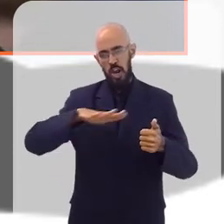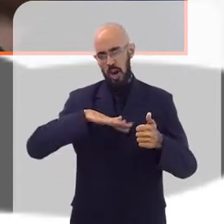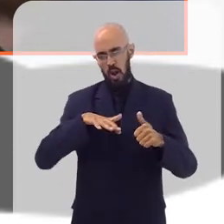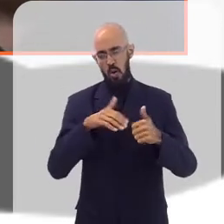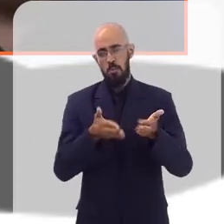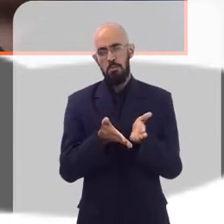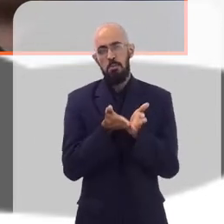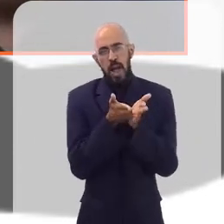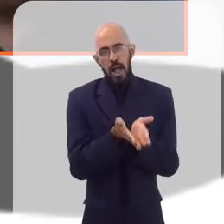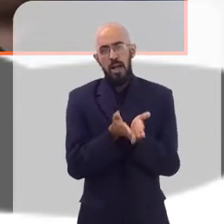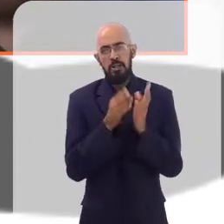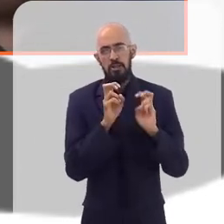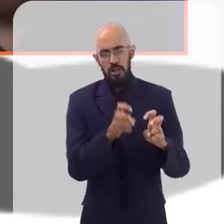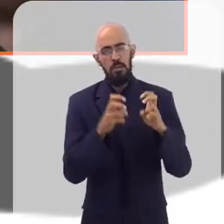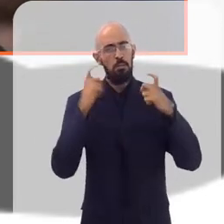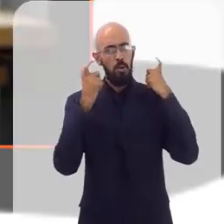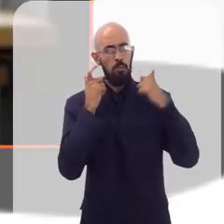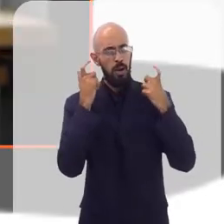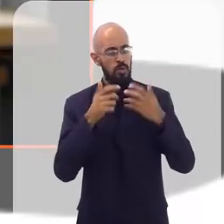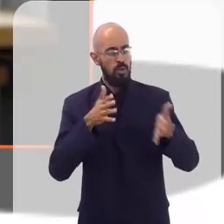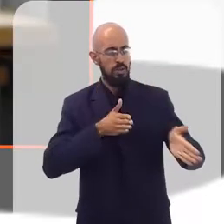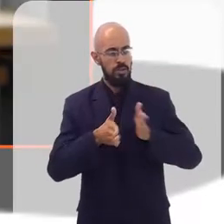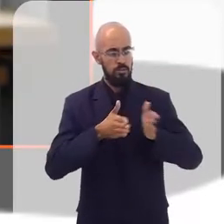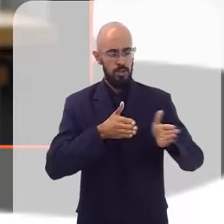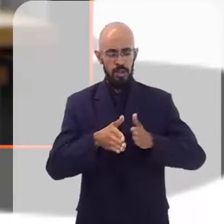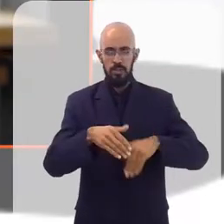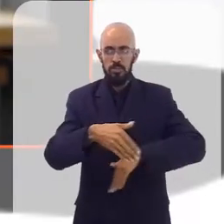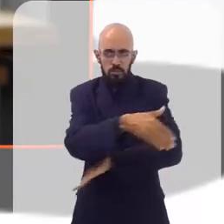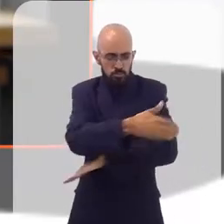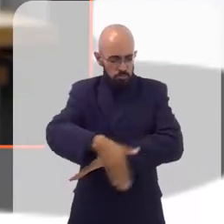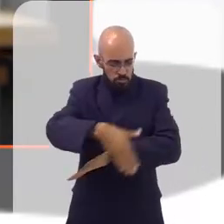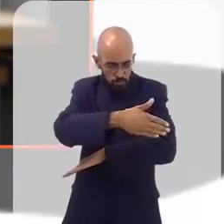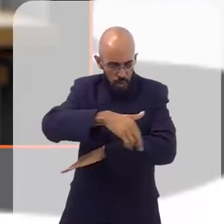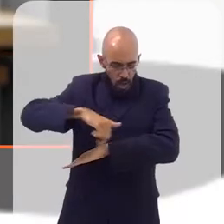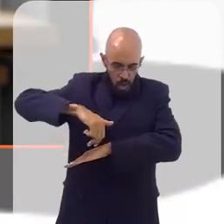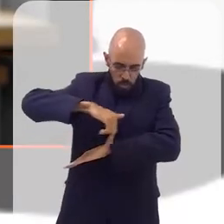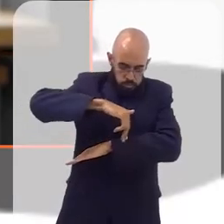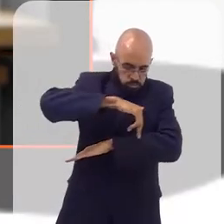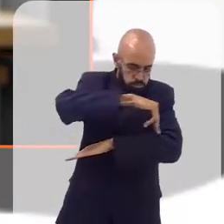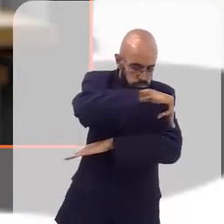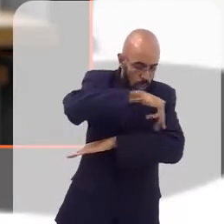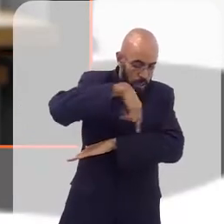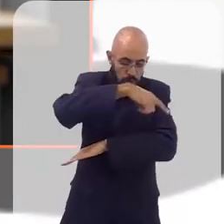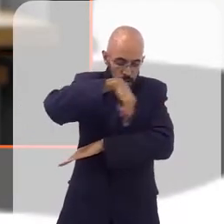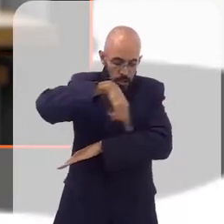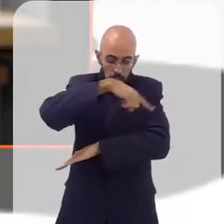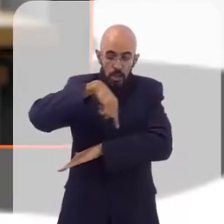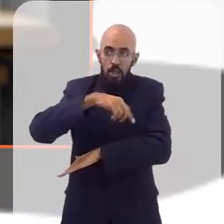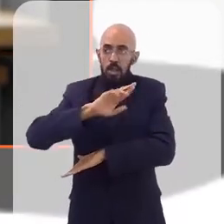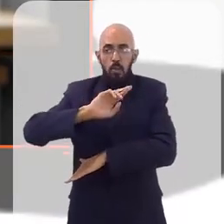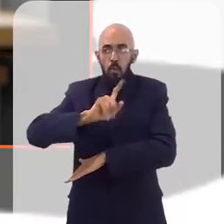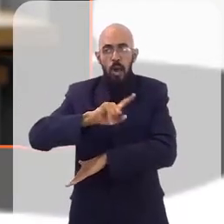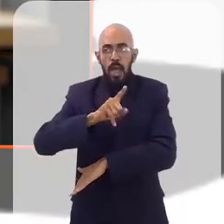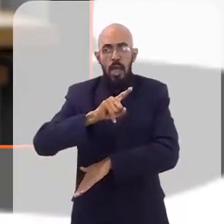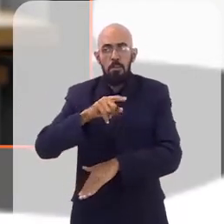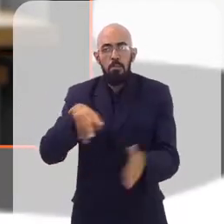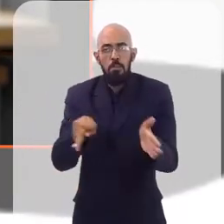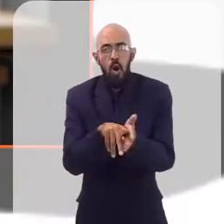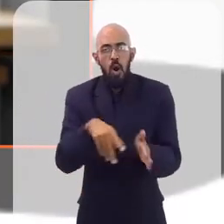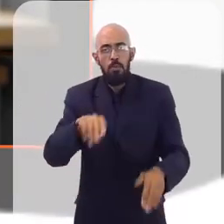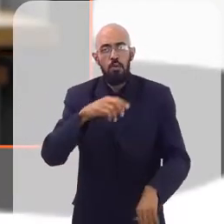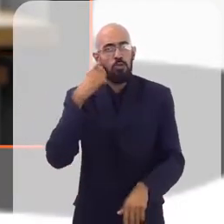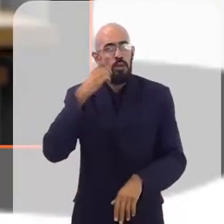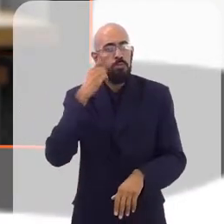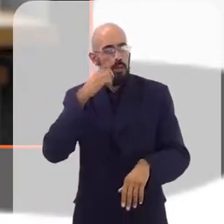com acessibilidade das pessoas também né com as calçadas que embora não seja uma atribuição de um deputado é dos